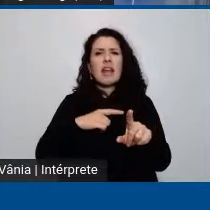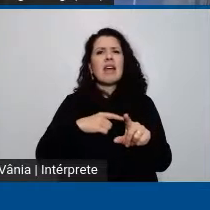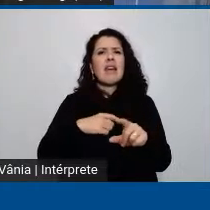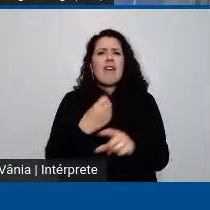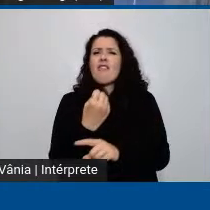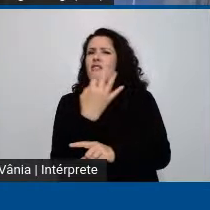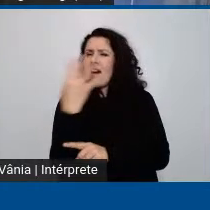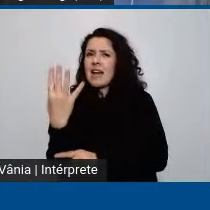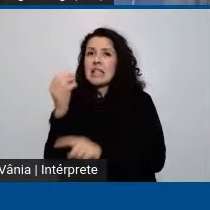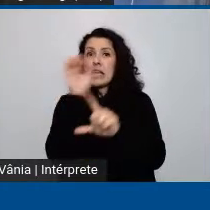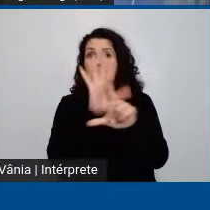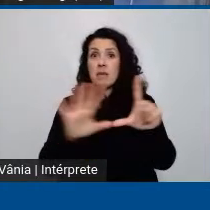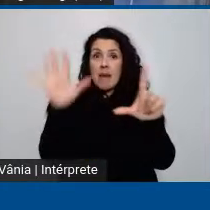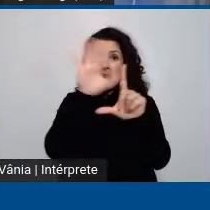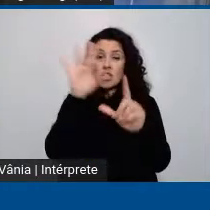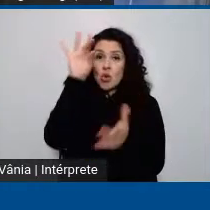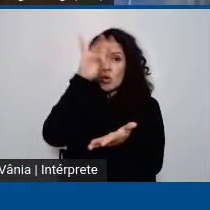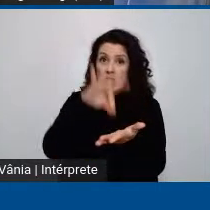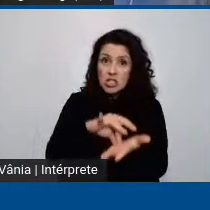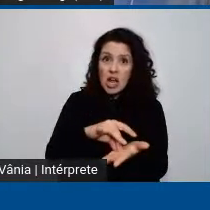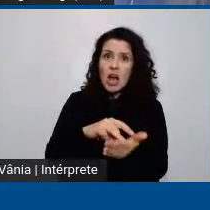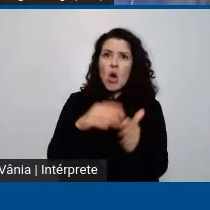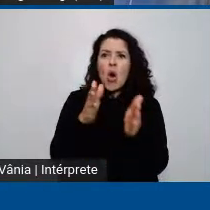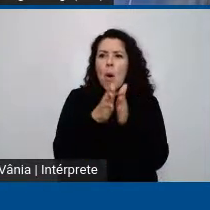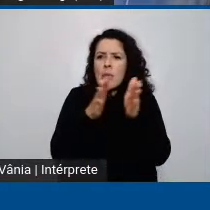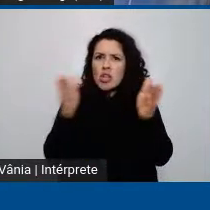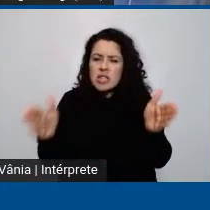processos fotográficos, álbuns,